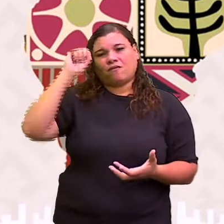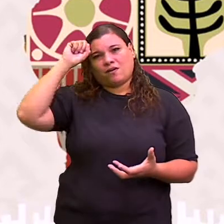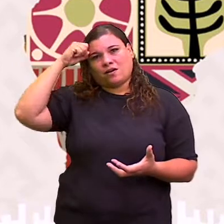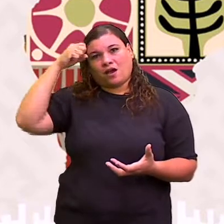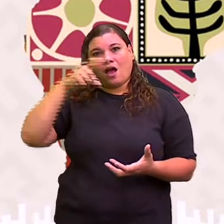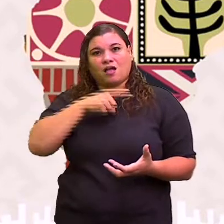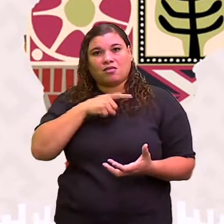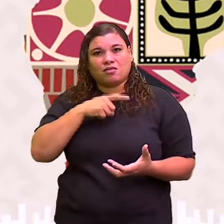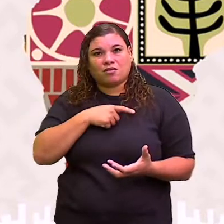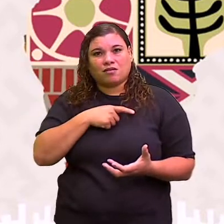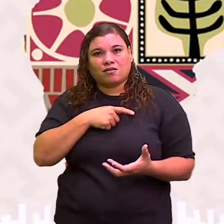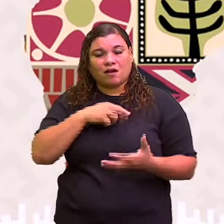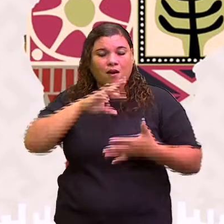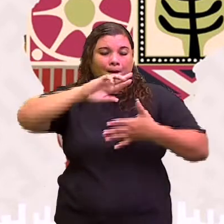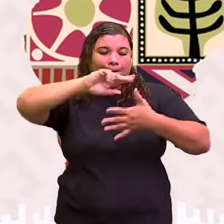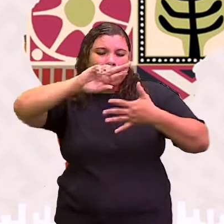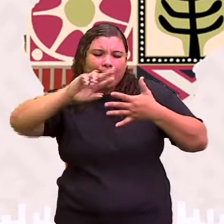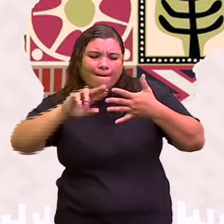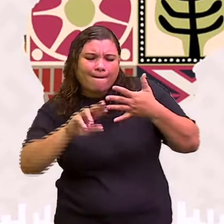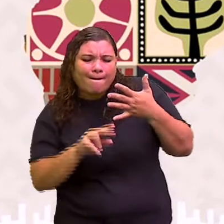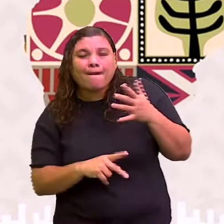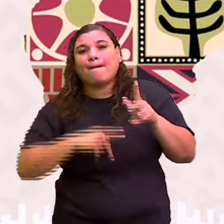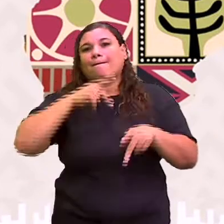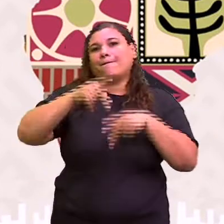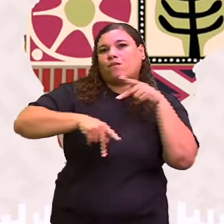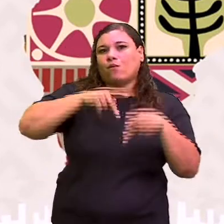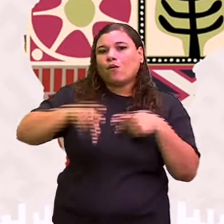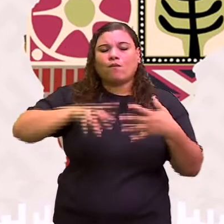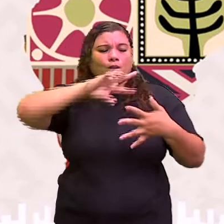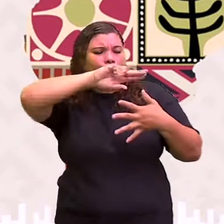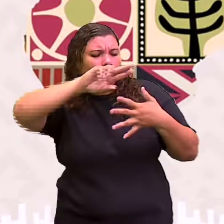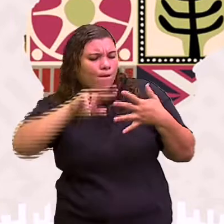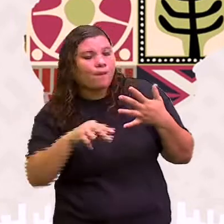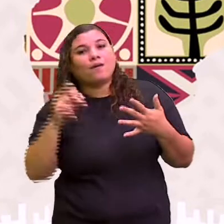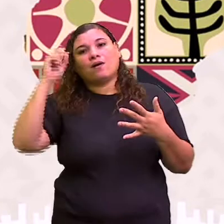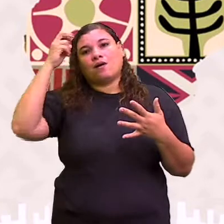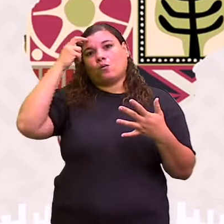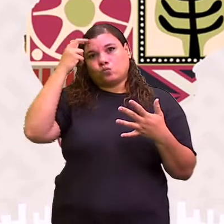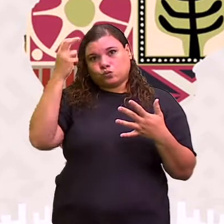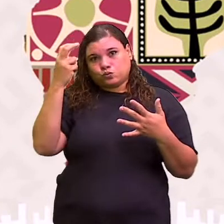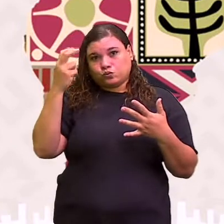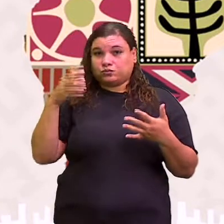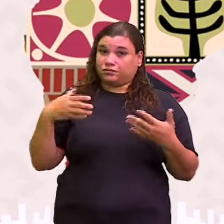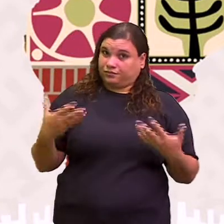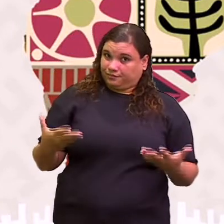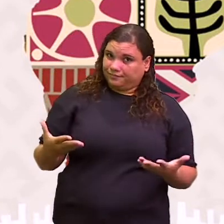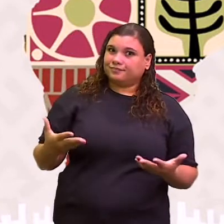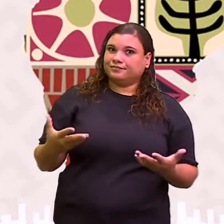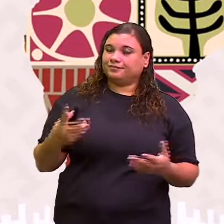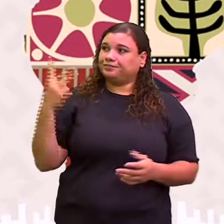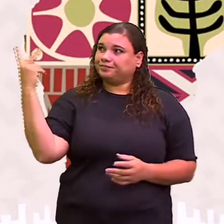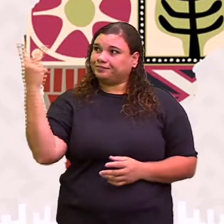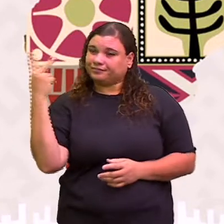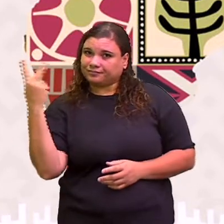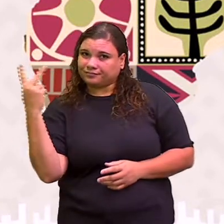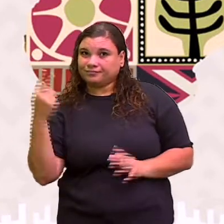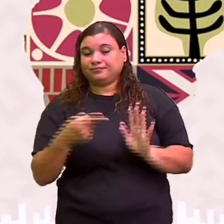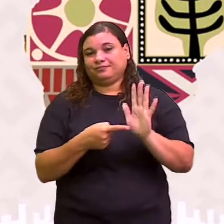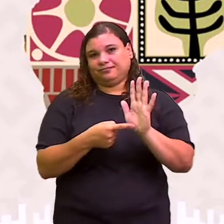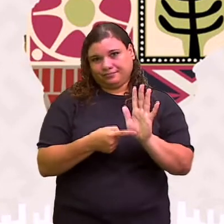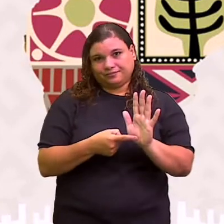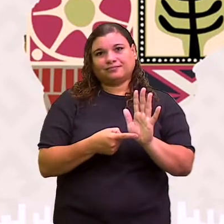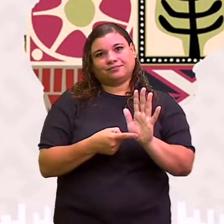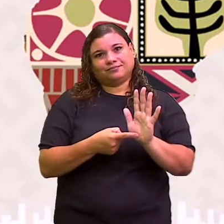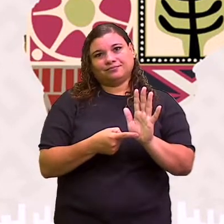nação? Esses dois mapas eu fiz questão de trazê-los porque ele mostra